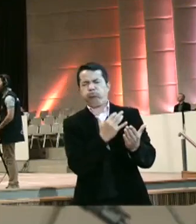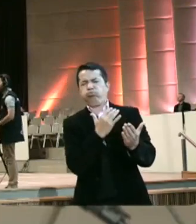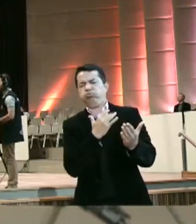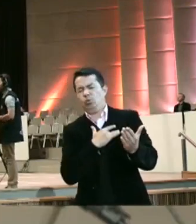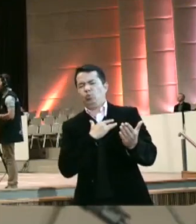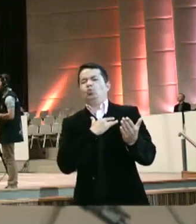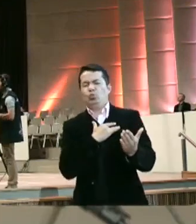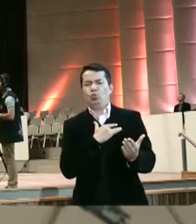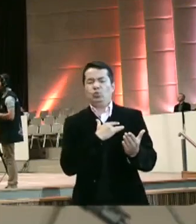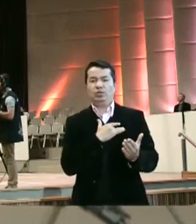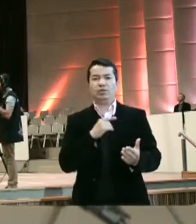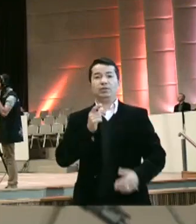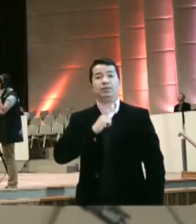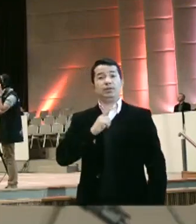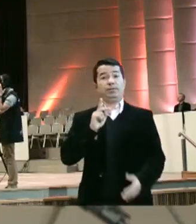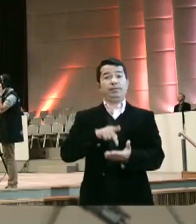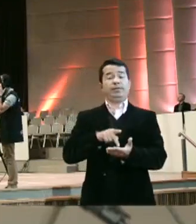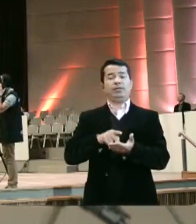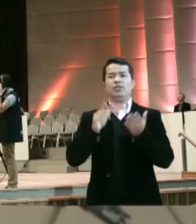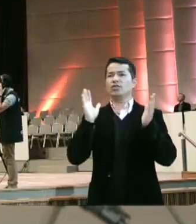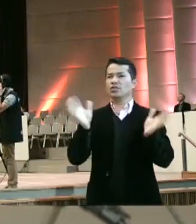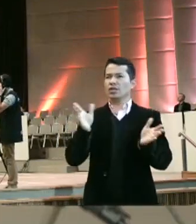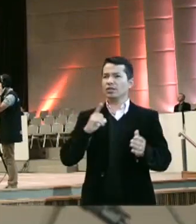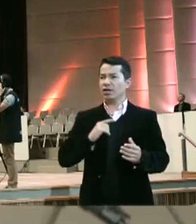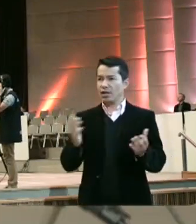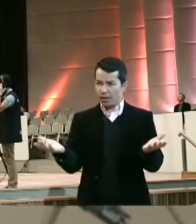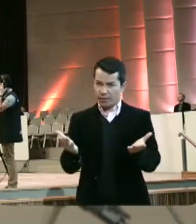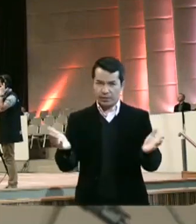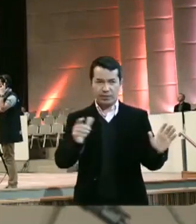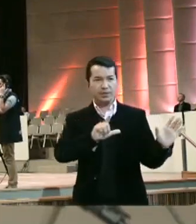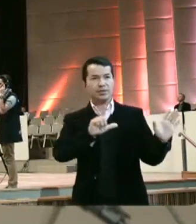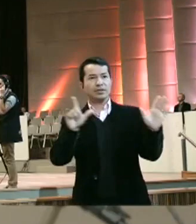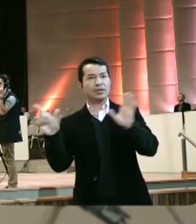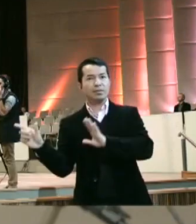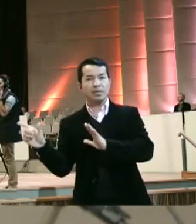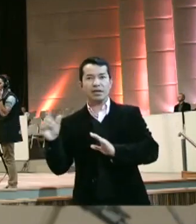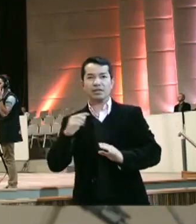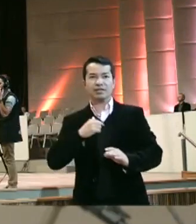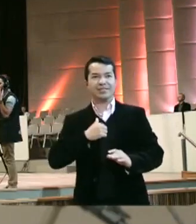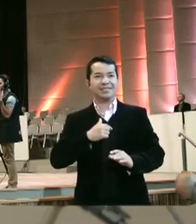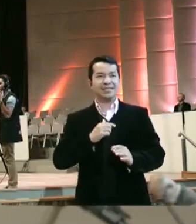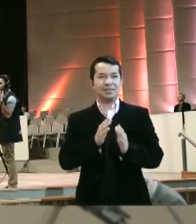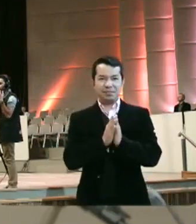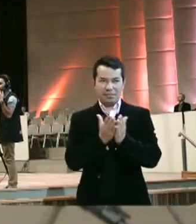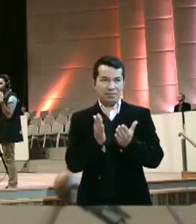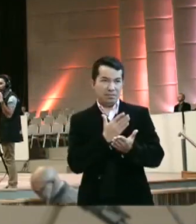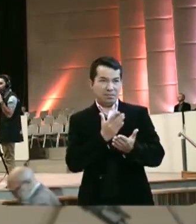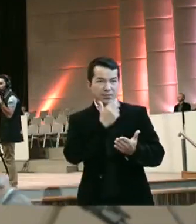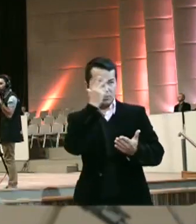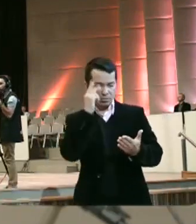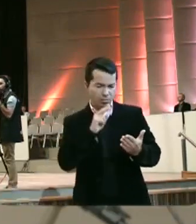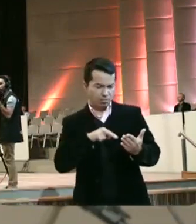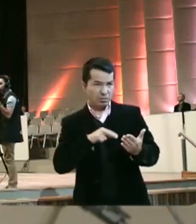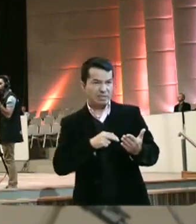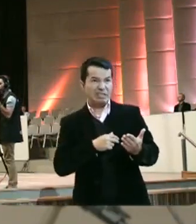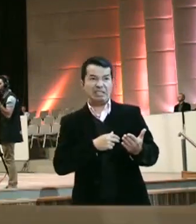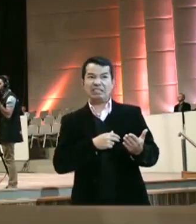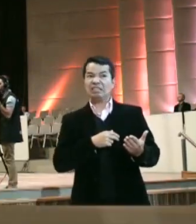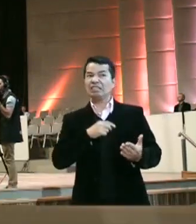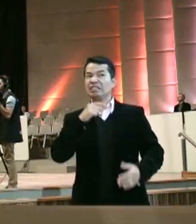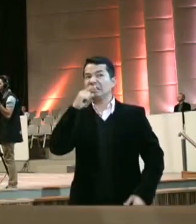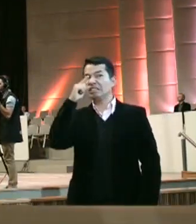coisas. Tem uma pessoa que eu estava conversando, disse assim: esses exercícios são complicados, pastor. Eu falei, é mesmo,